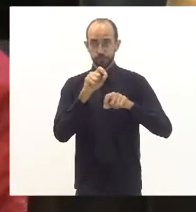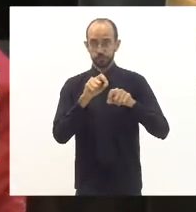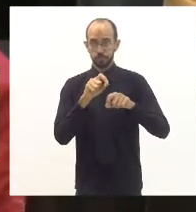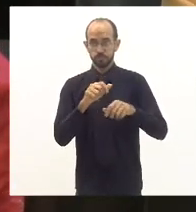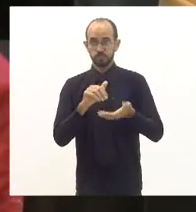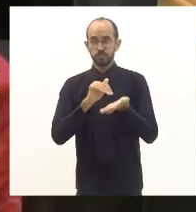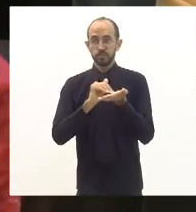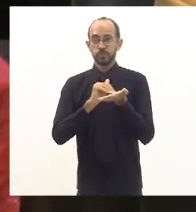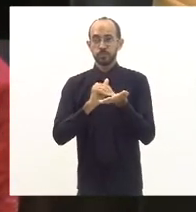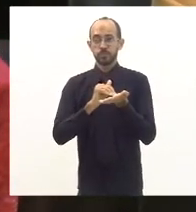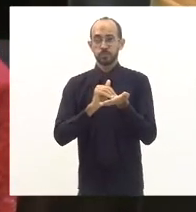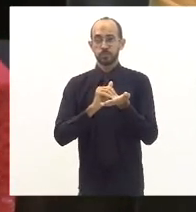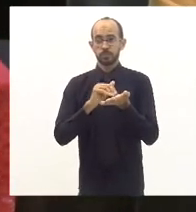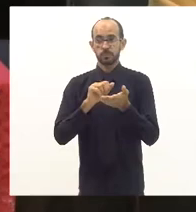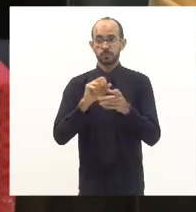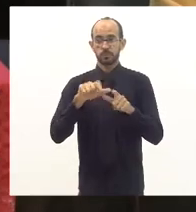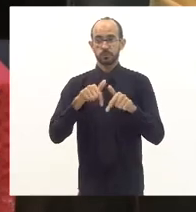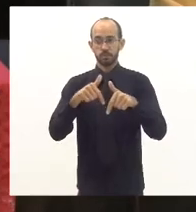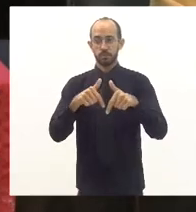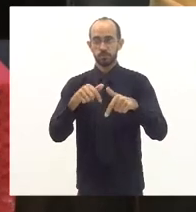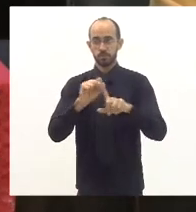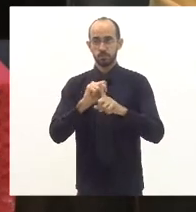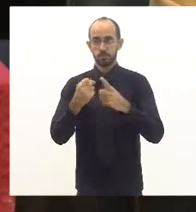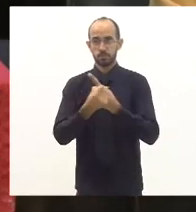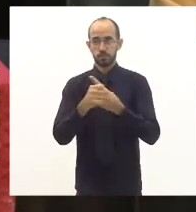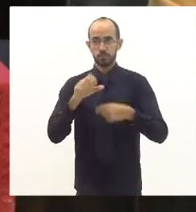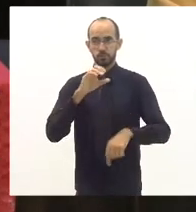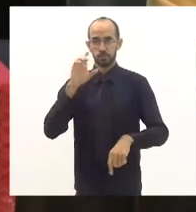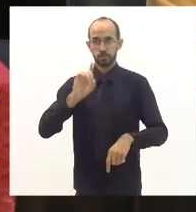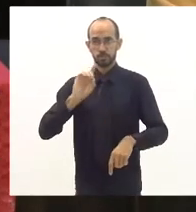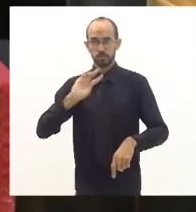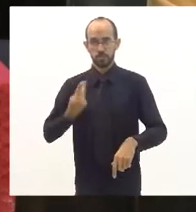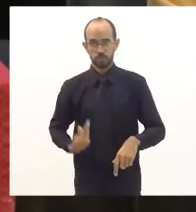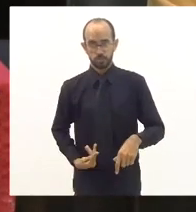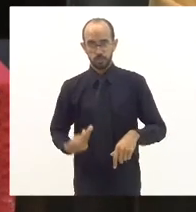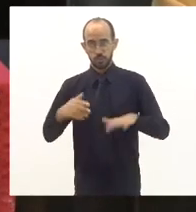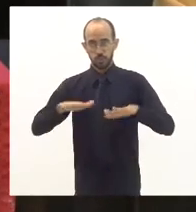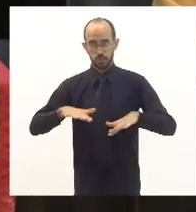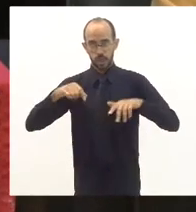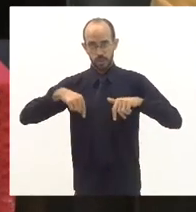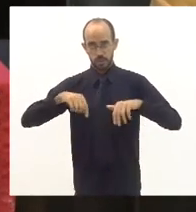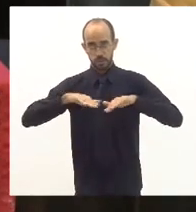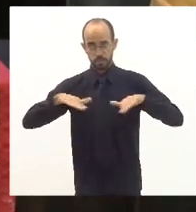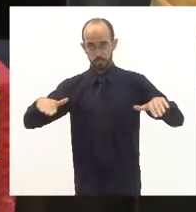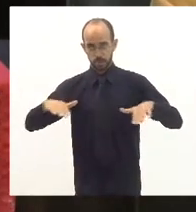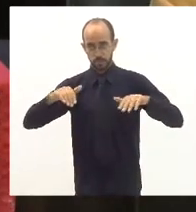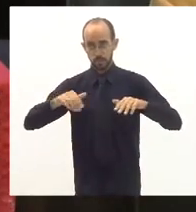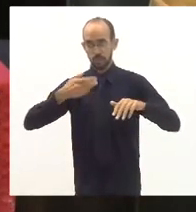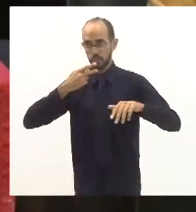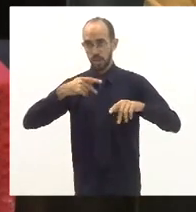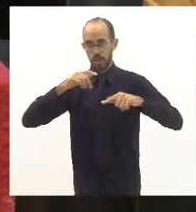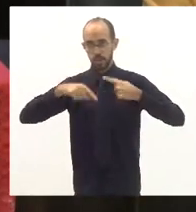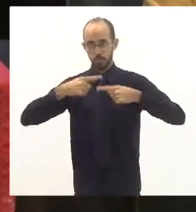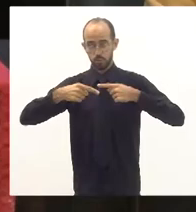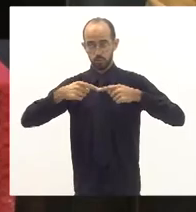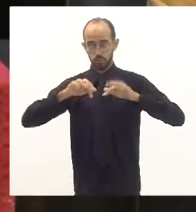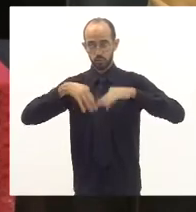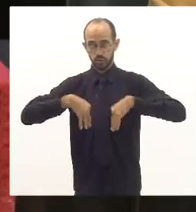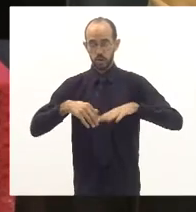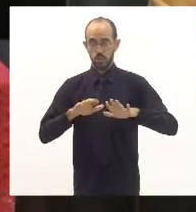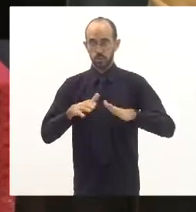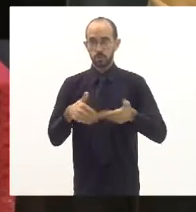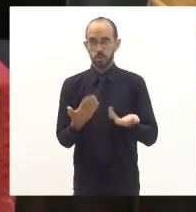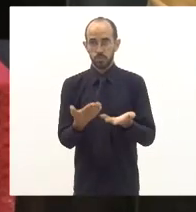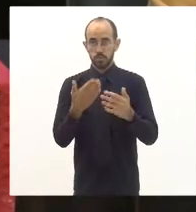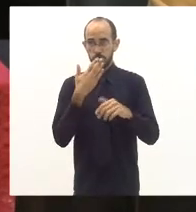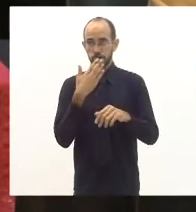O secretário de Ação Social e Direitos Humanos vai ficar na mesa e vai falar ao final. Então, nós também vamos pedir